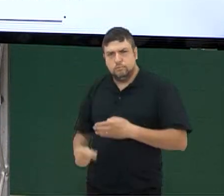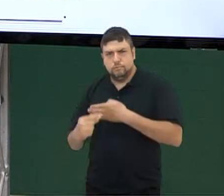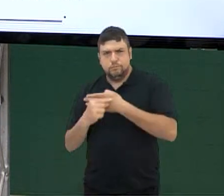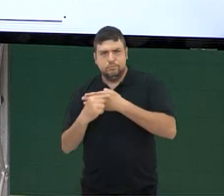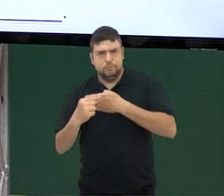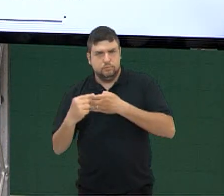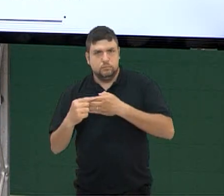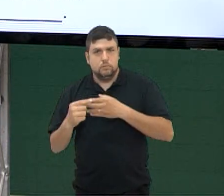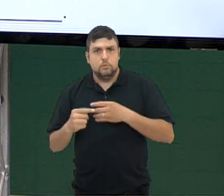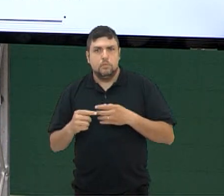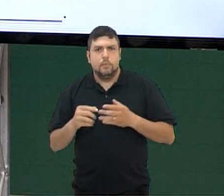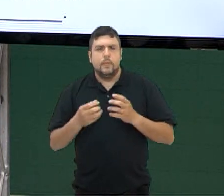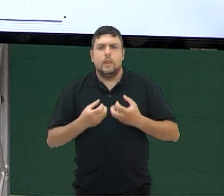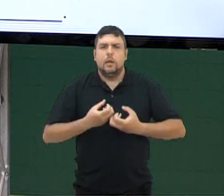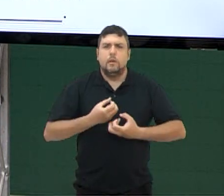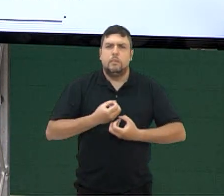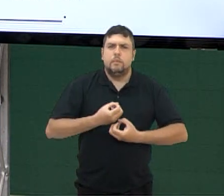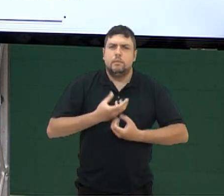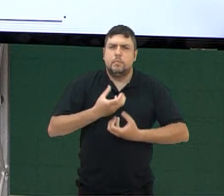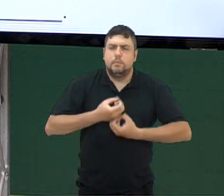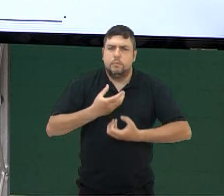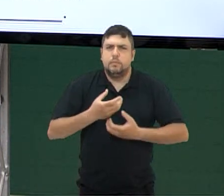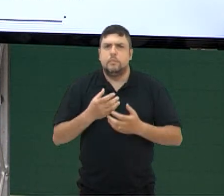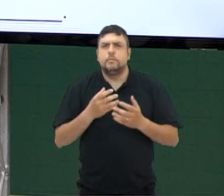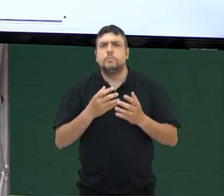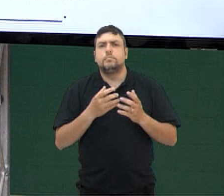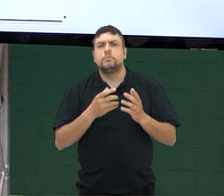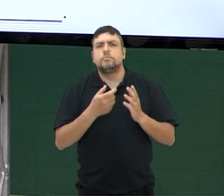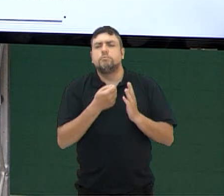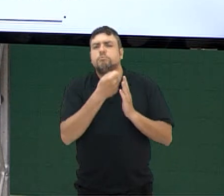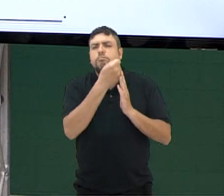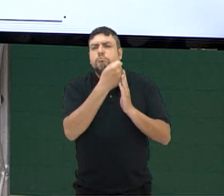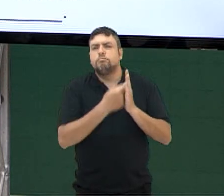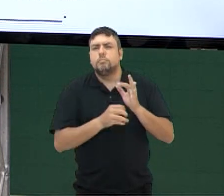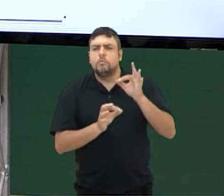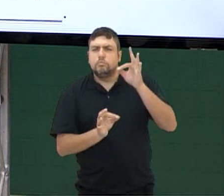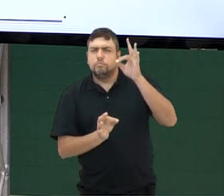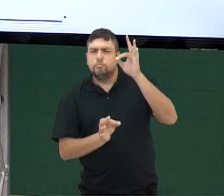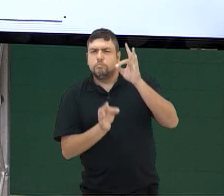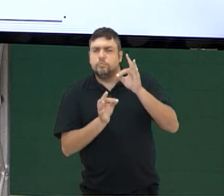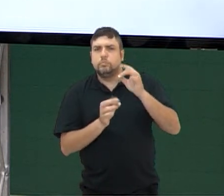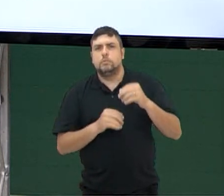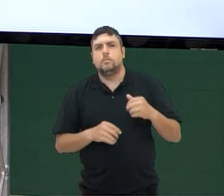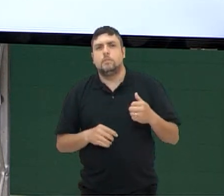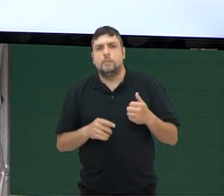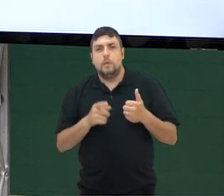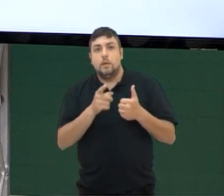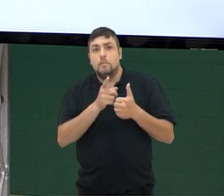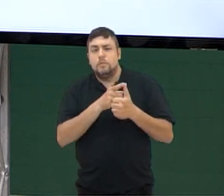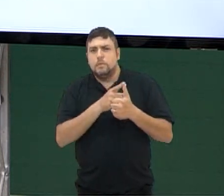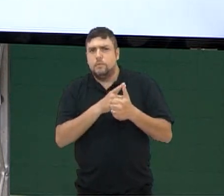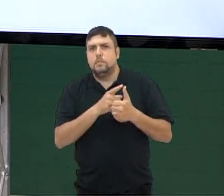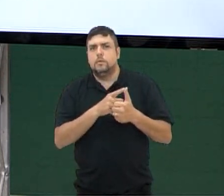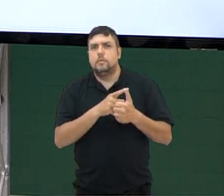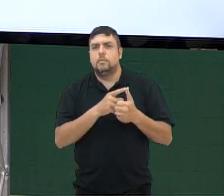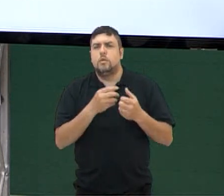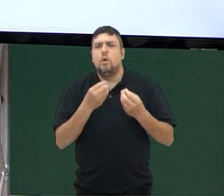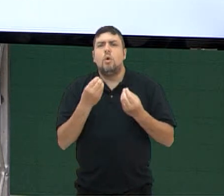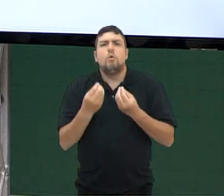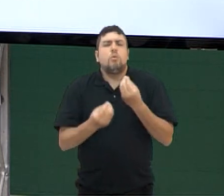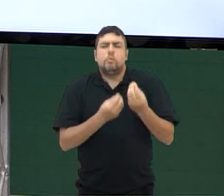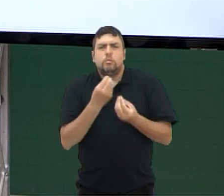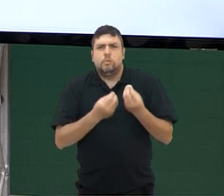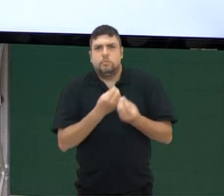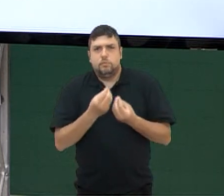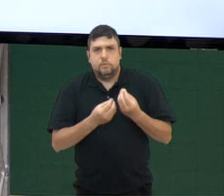poema curto, por que ele aparece tanto e eu também trouxe aqui? Porque ele sintetiza muitas características. Primeiro, a forma. Ele